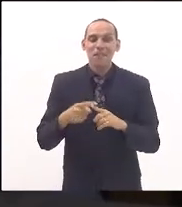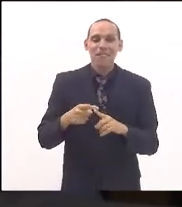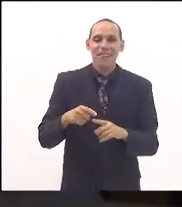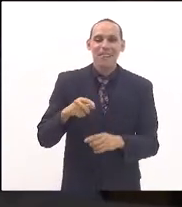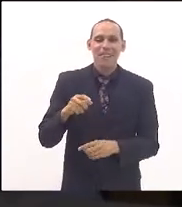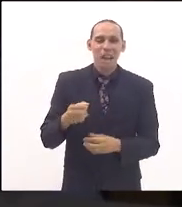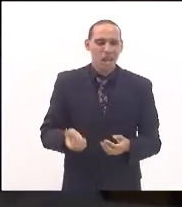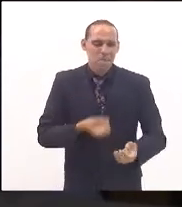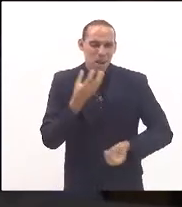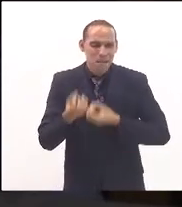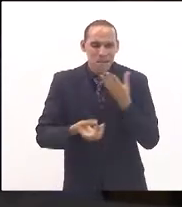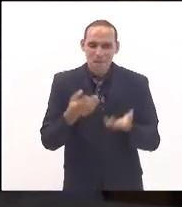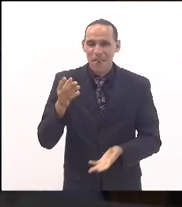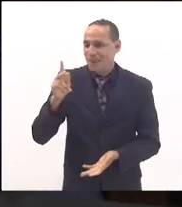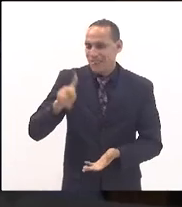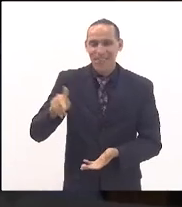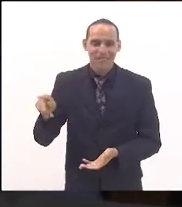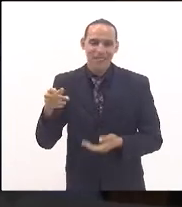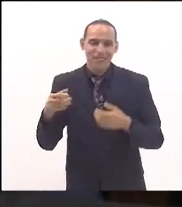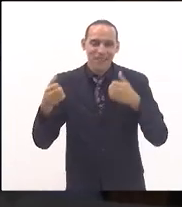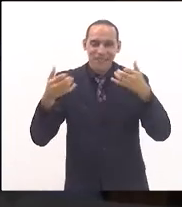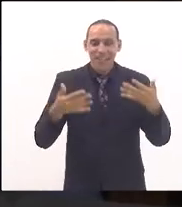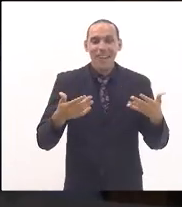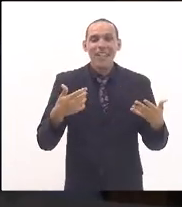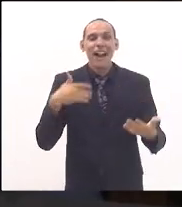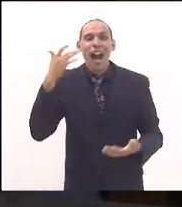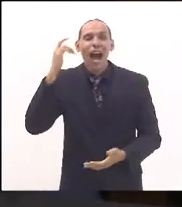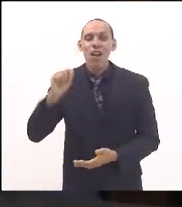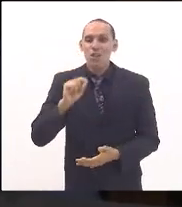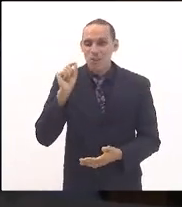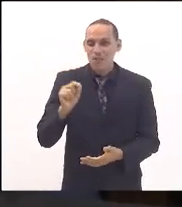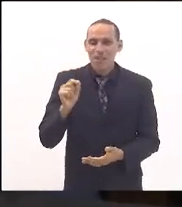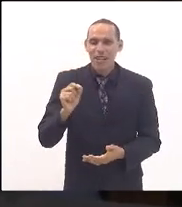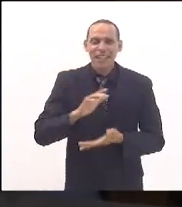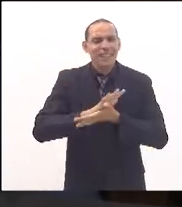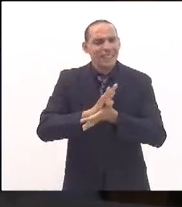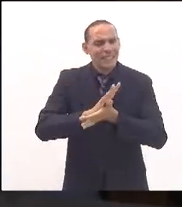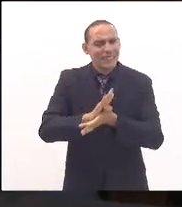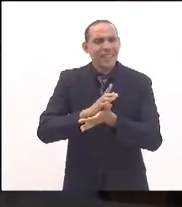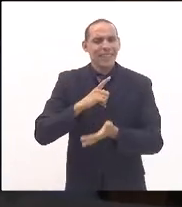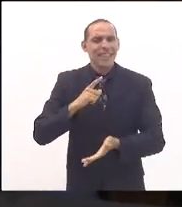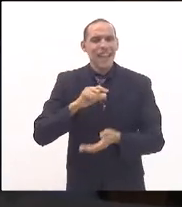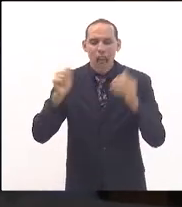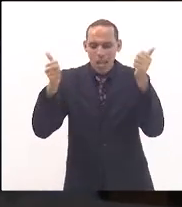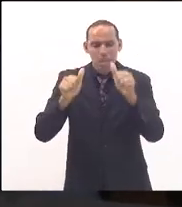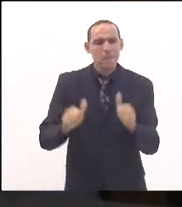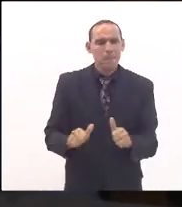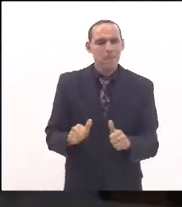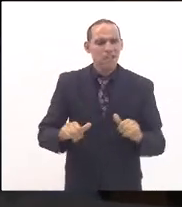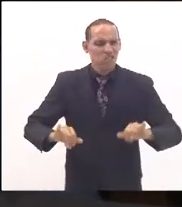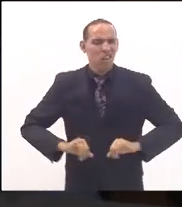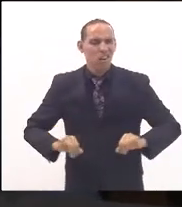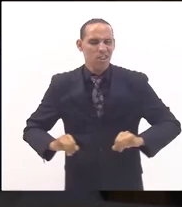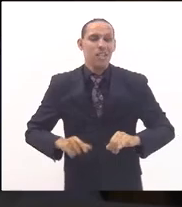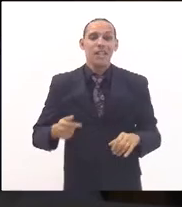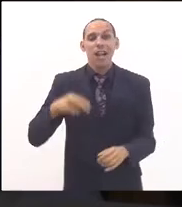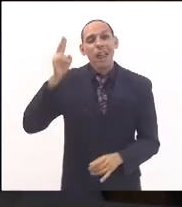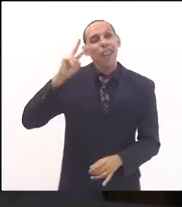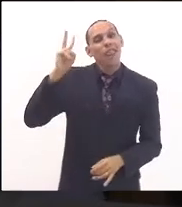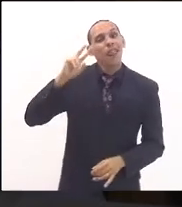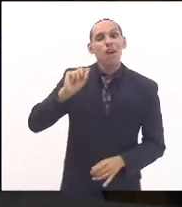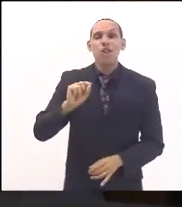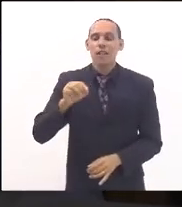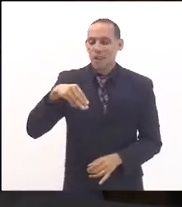falou uma poesia e como eu acho que há sempre uma discriminação dos nossos Ídolos eu queria lembrar